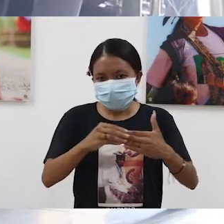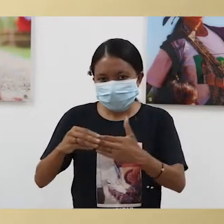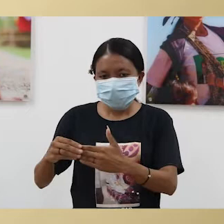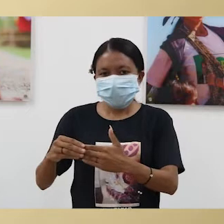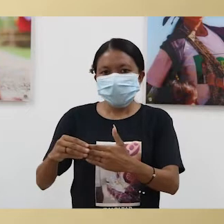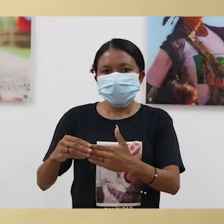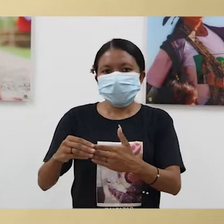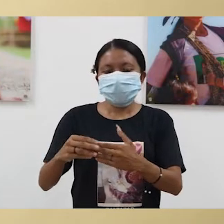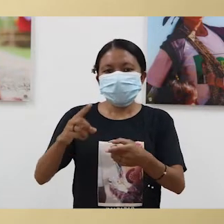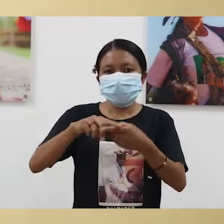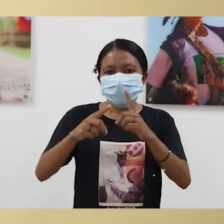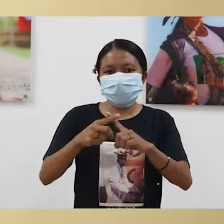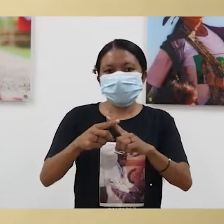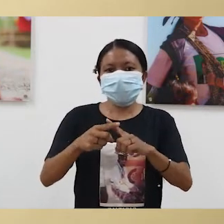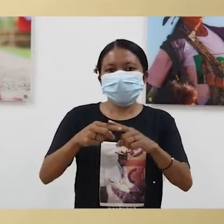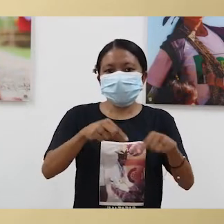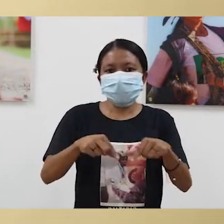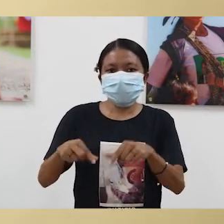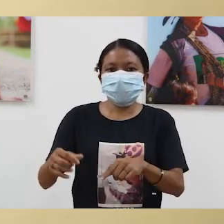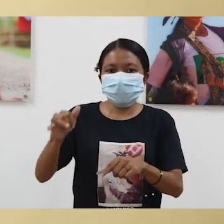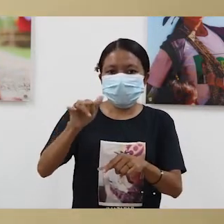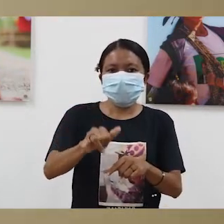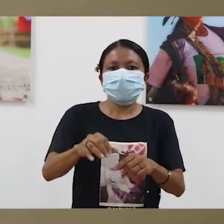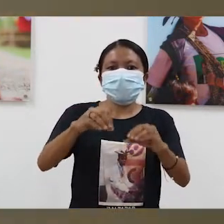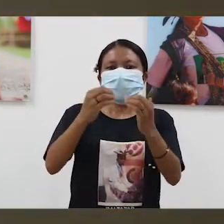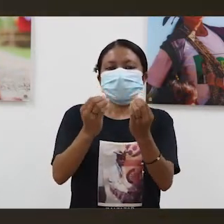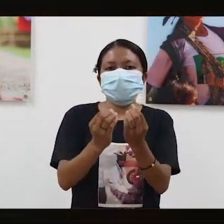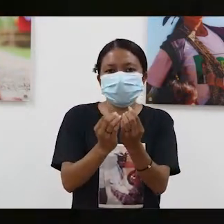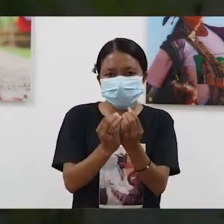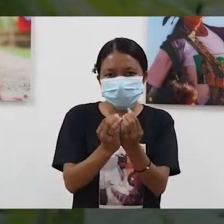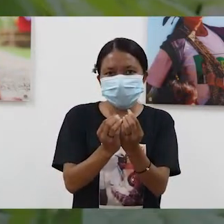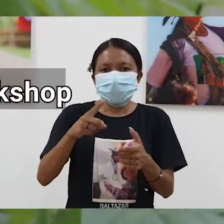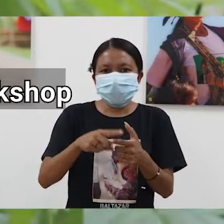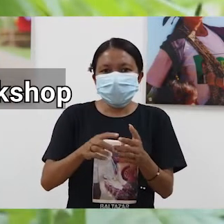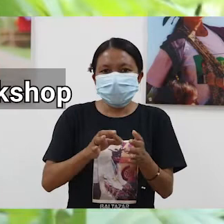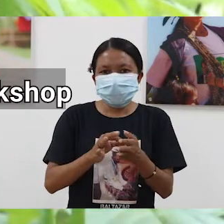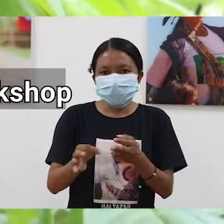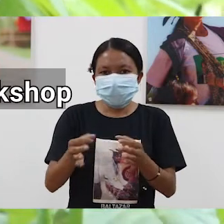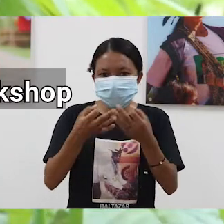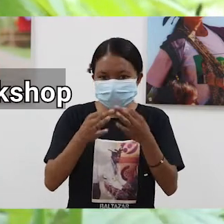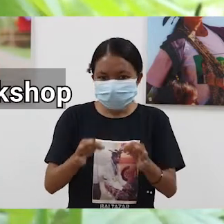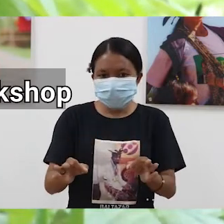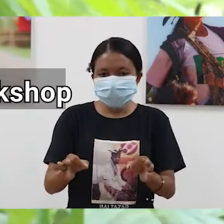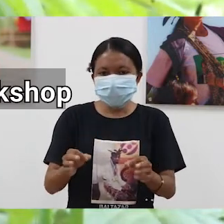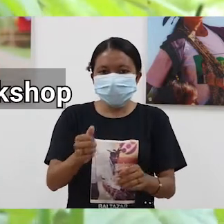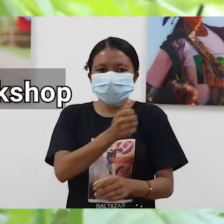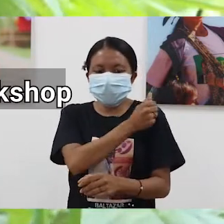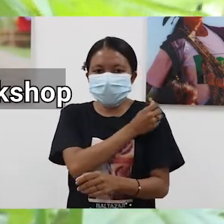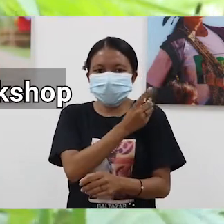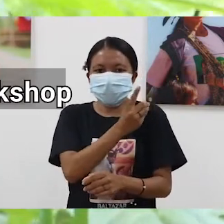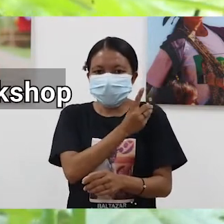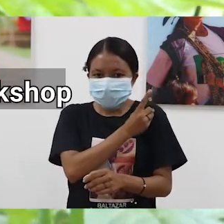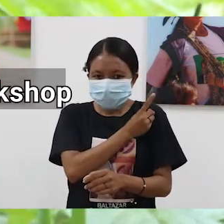lidera ba kolega deficiensia sira iha organisaun nialara. Depois de formação na remata, Associação